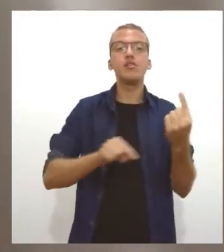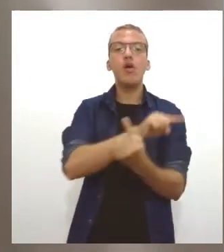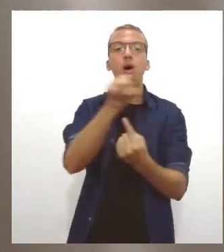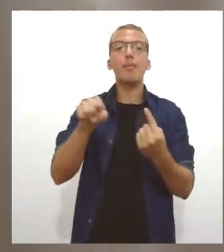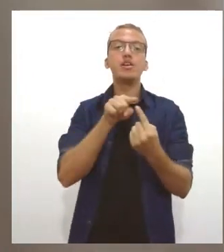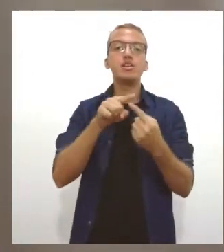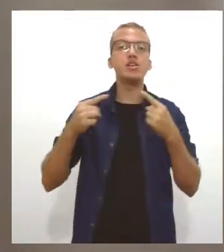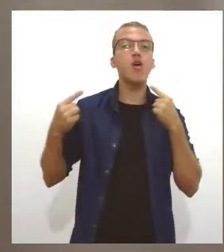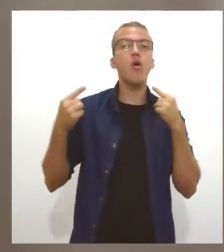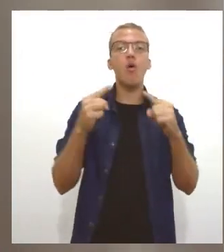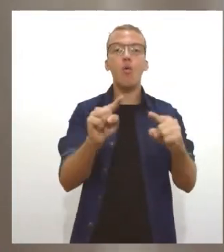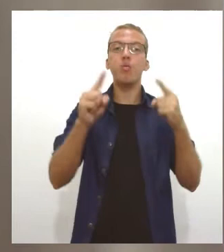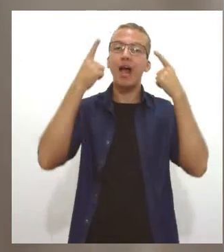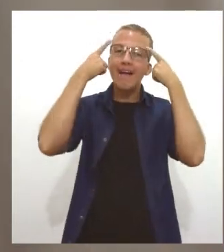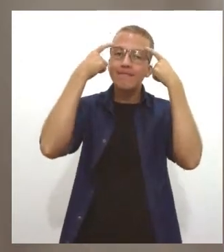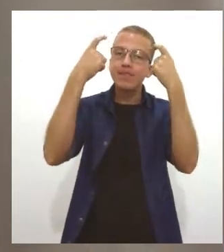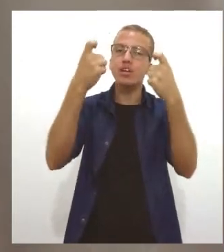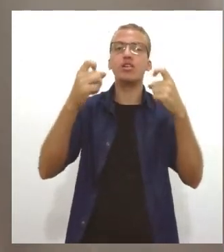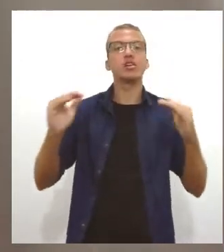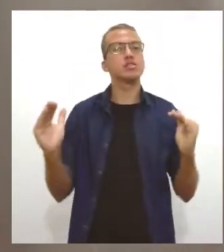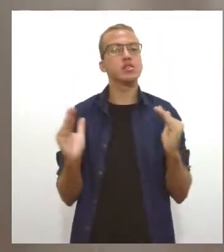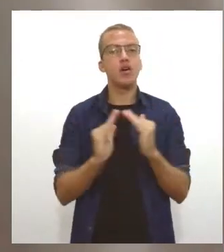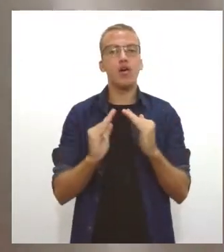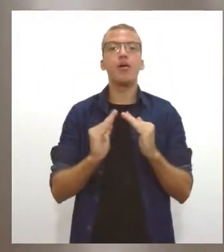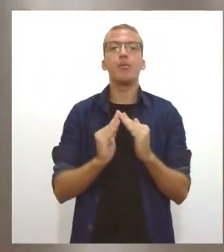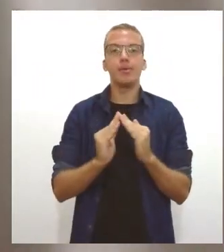violência doméstica em desfavor.